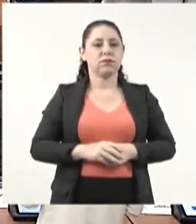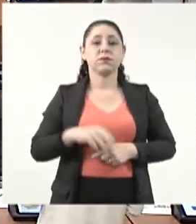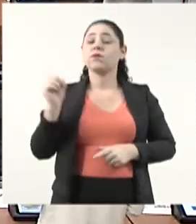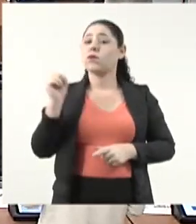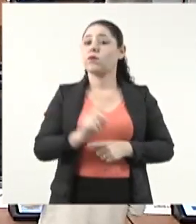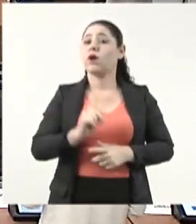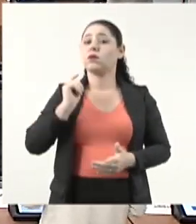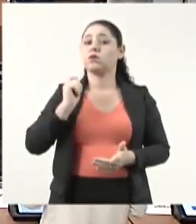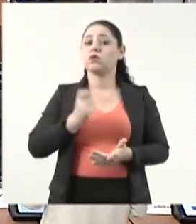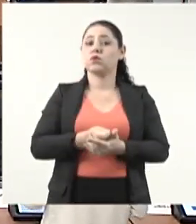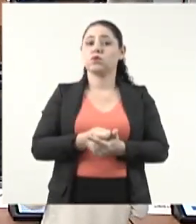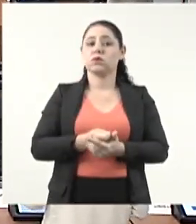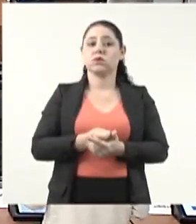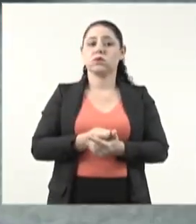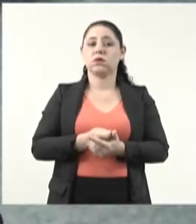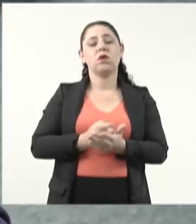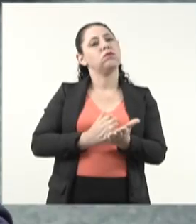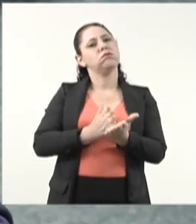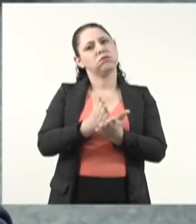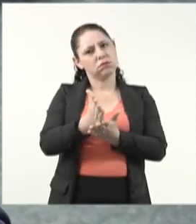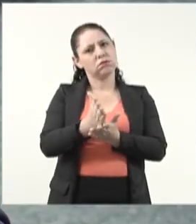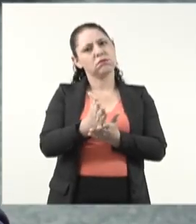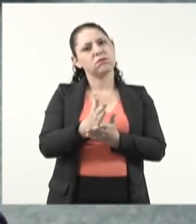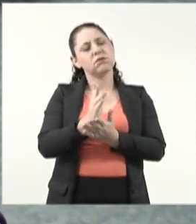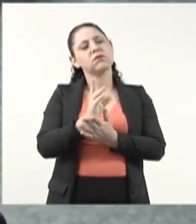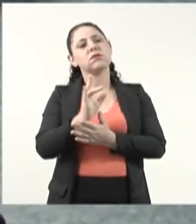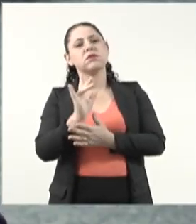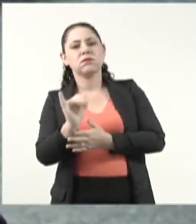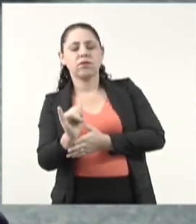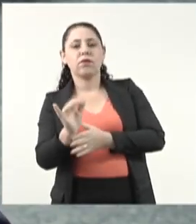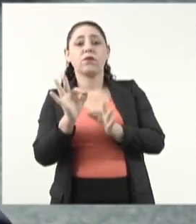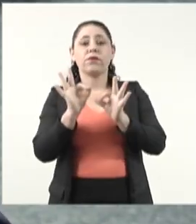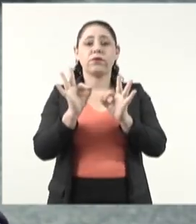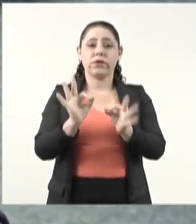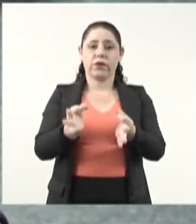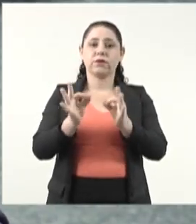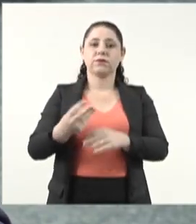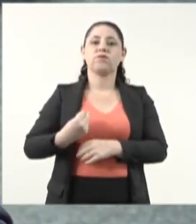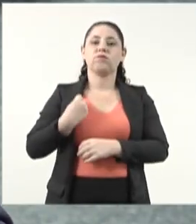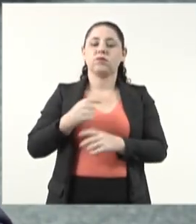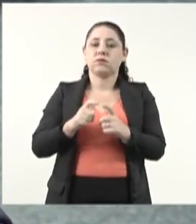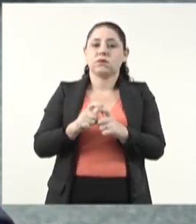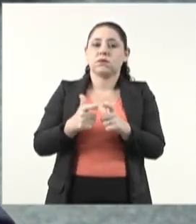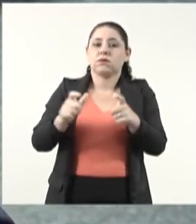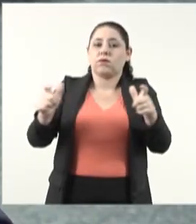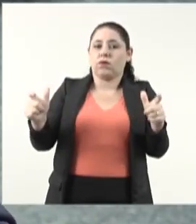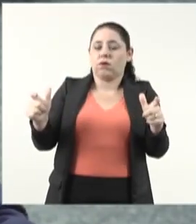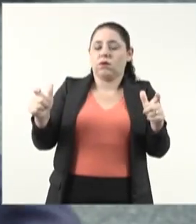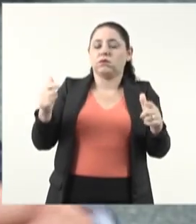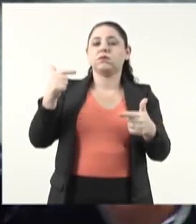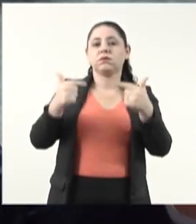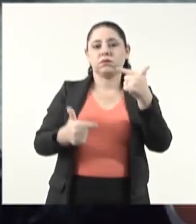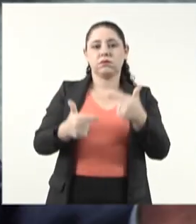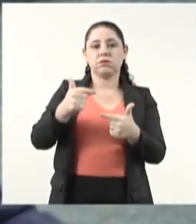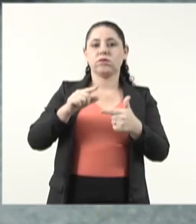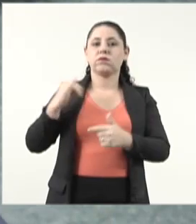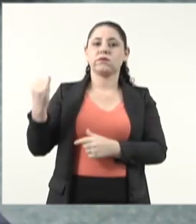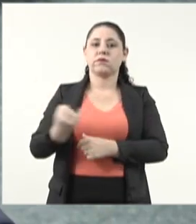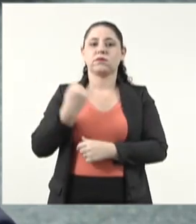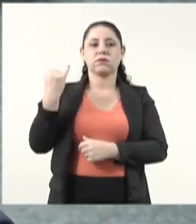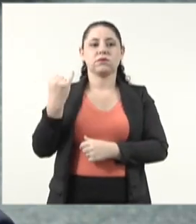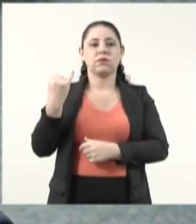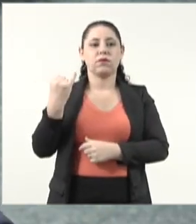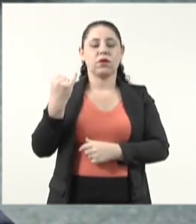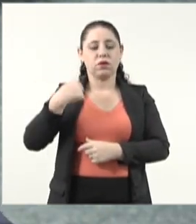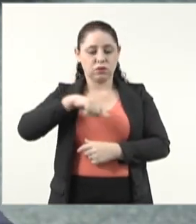vagas garantidas. Então, eu acho que esse é o caminho e que vai, com certeza, ampliar a participação das mulheres na política, que é fundamental.